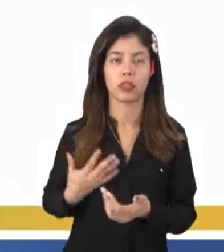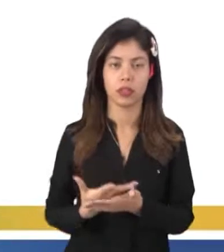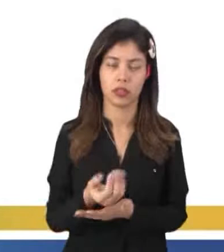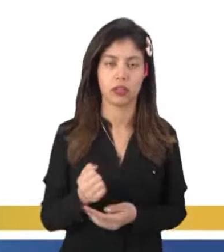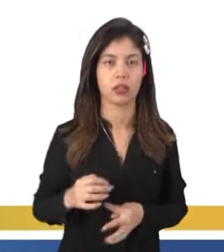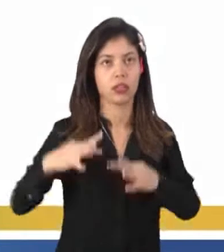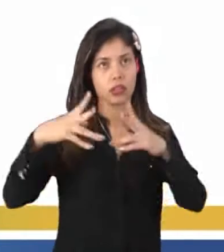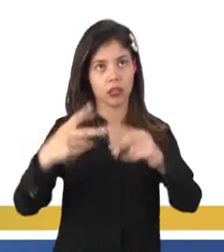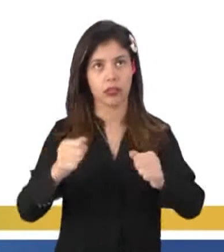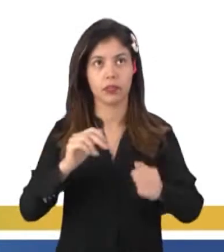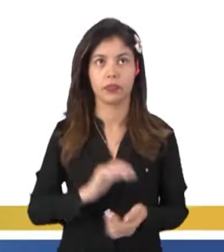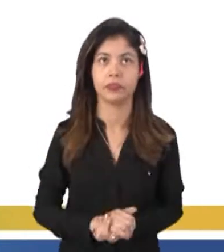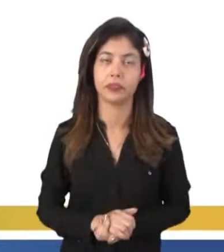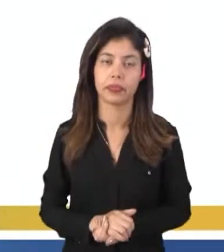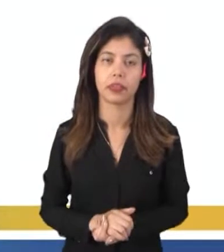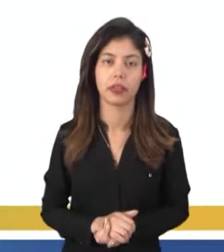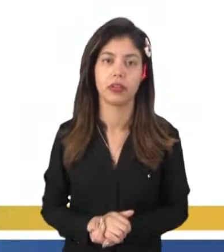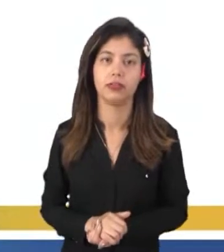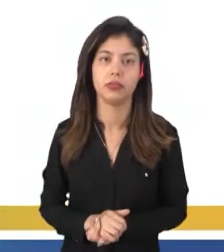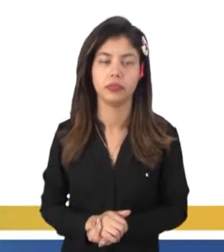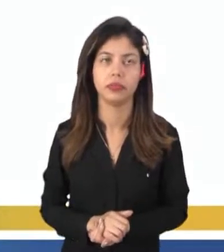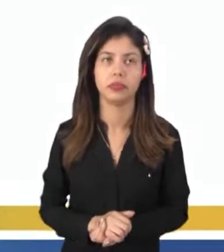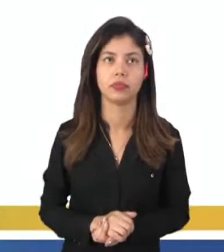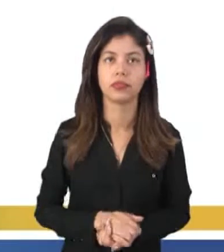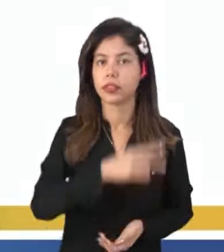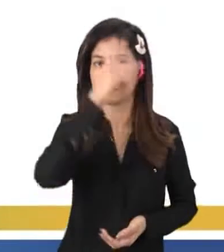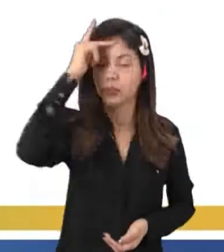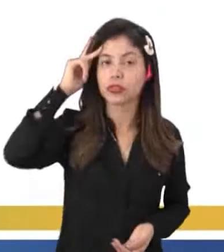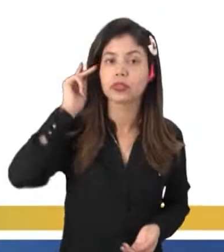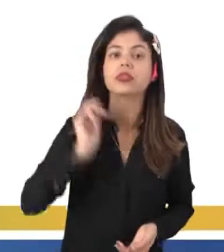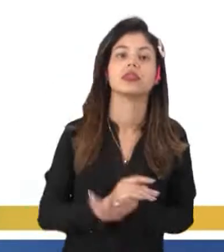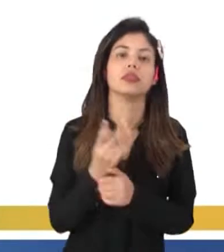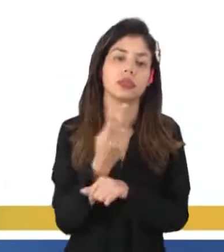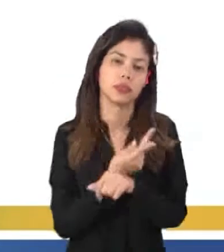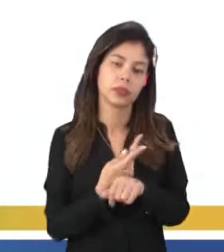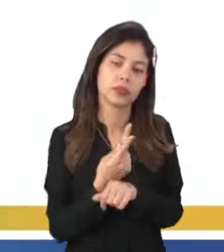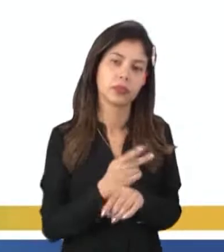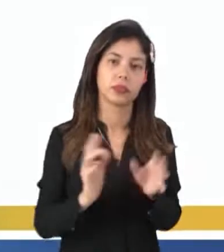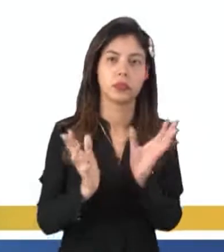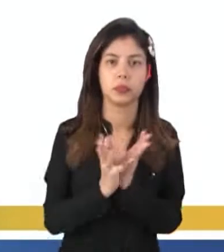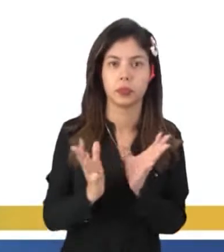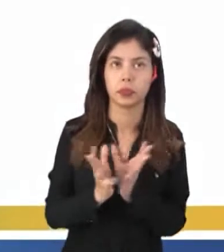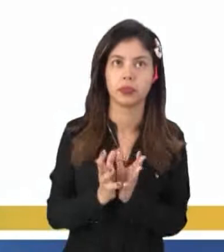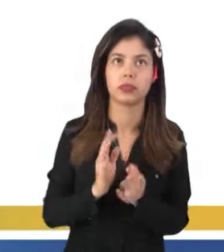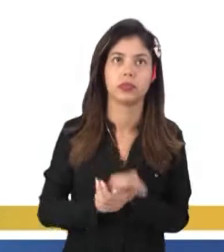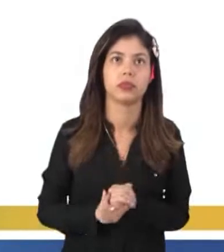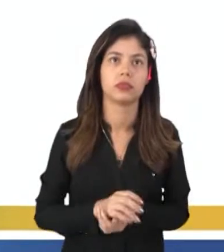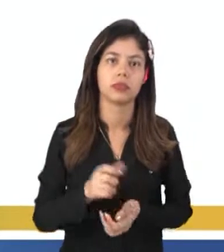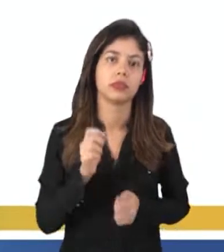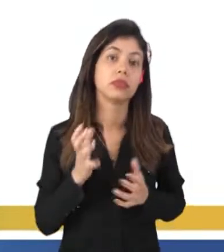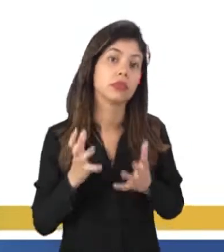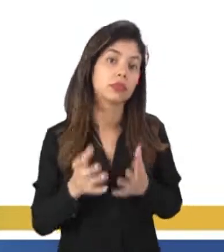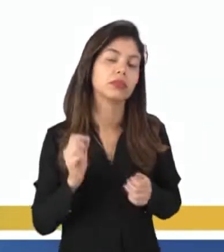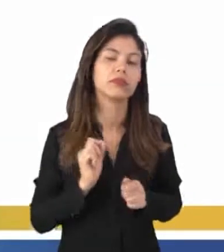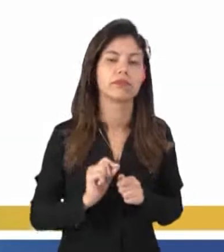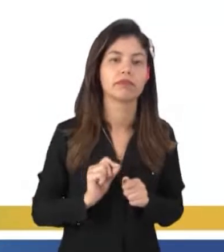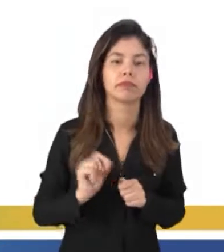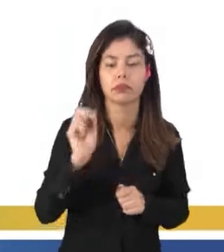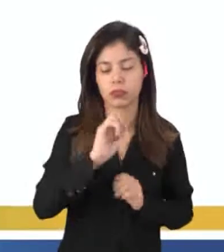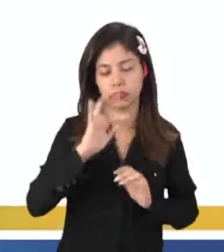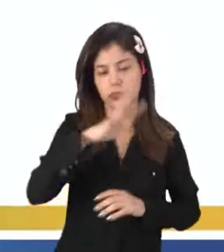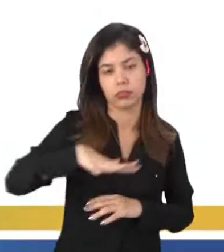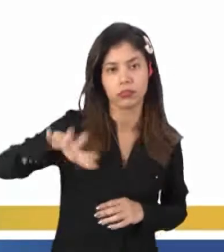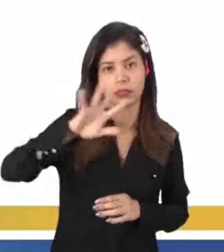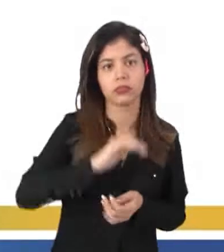a universalidade, ou seja, a pessoa que procura esse coletivo e procura aquilo que é universal, aquilo que